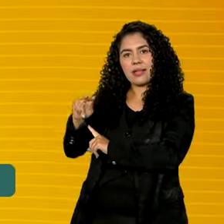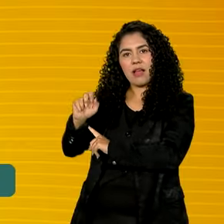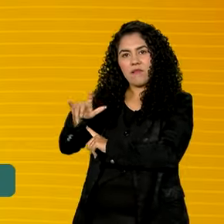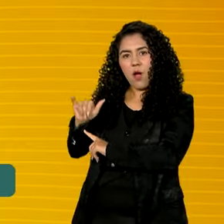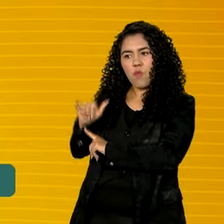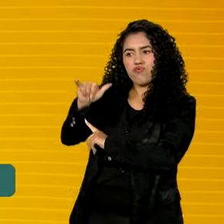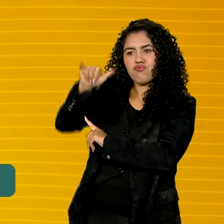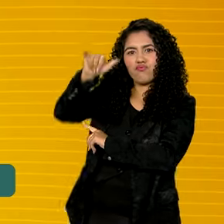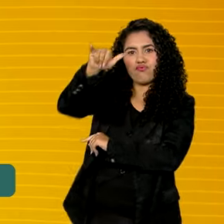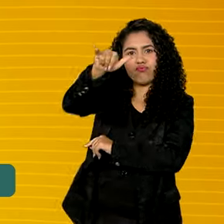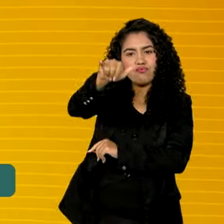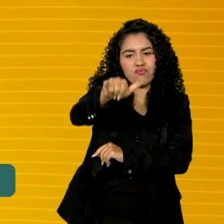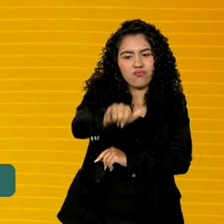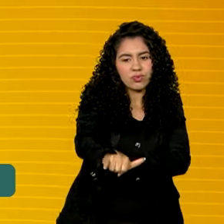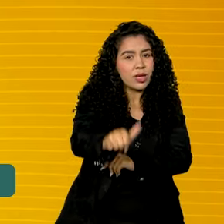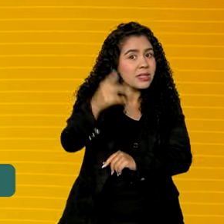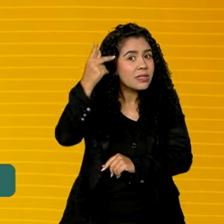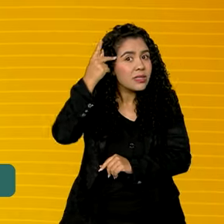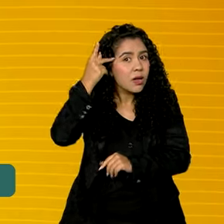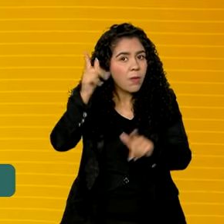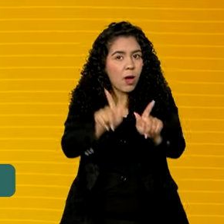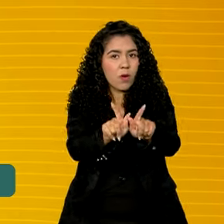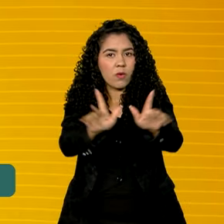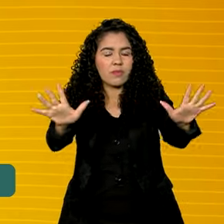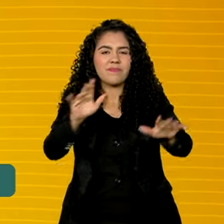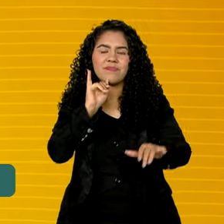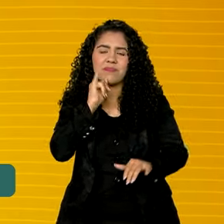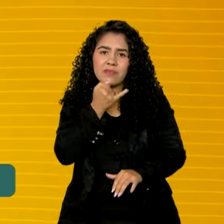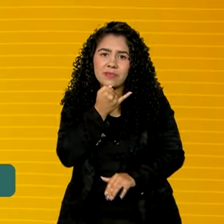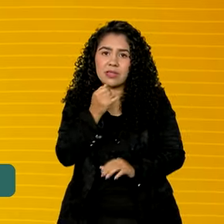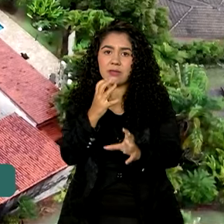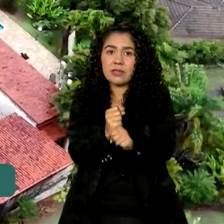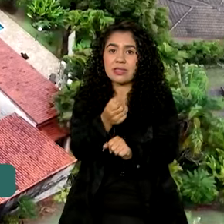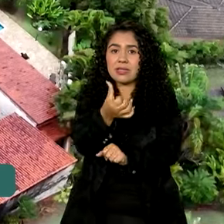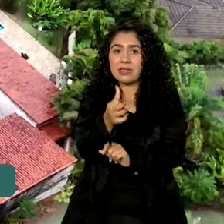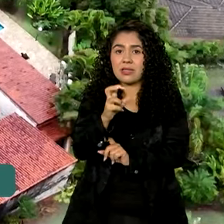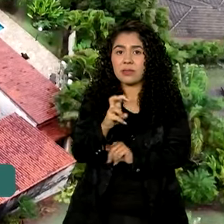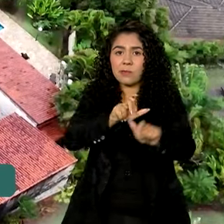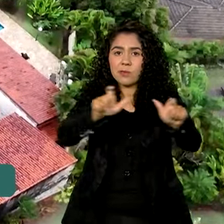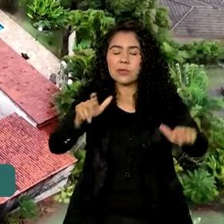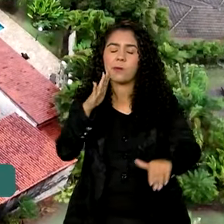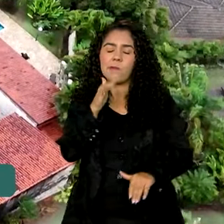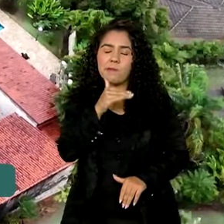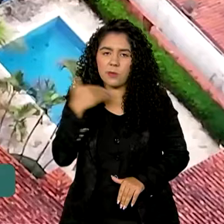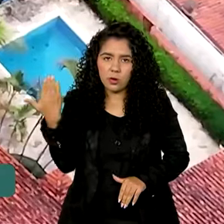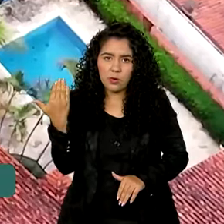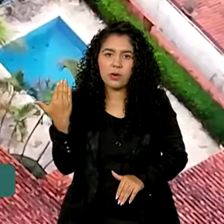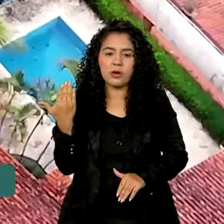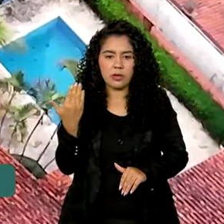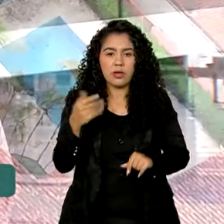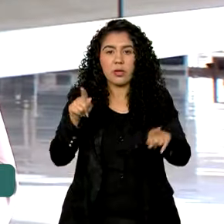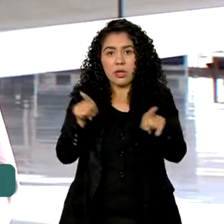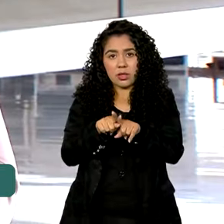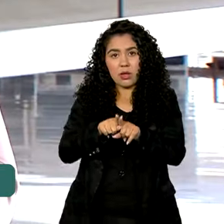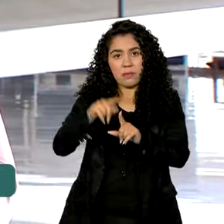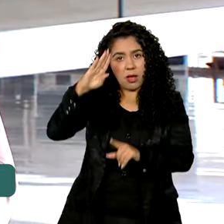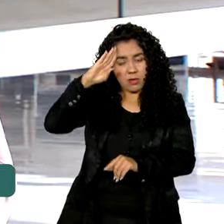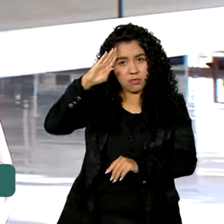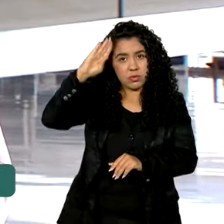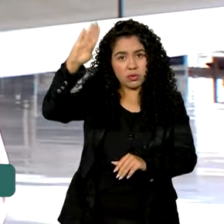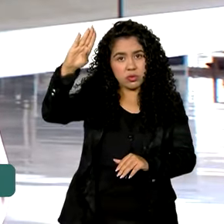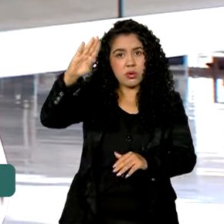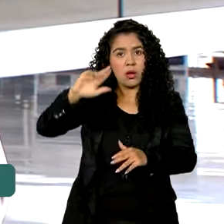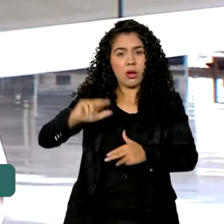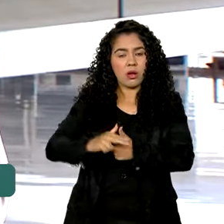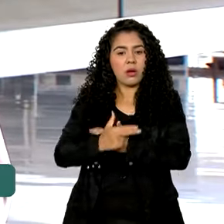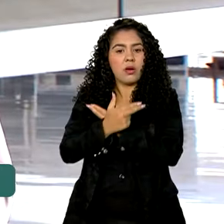Paulo 62 pessoas infelizmente morreram nessa queda desse avião que foi registrada e a força é brasileira tem atuado desde